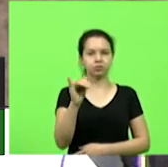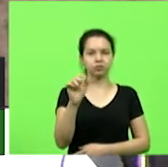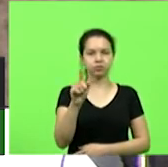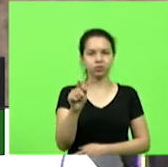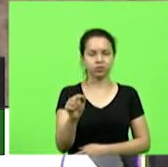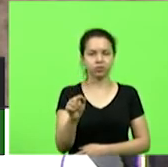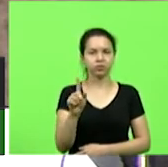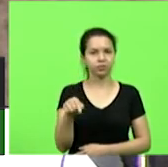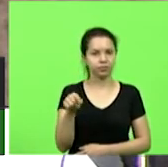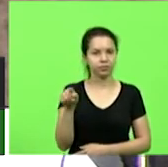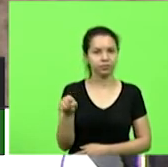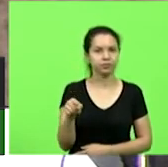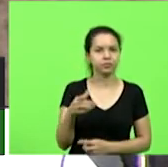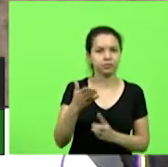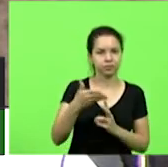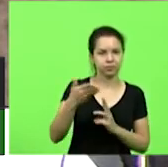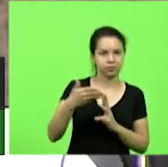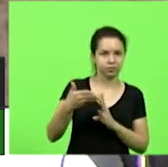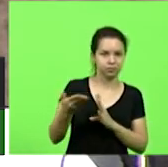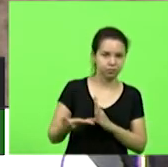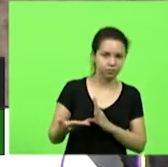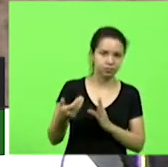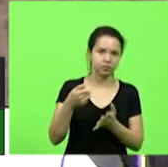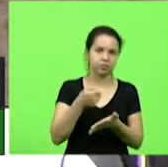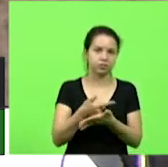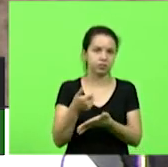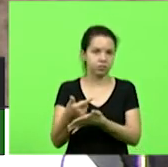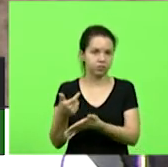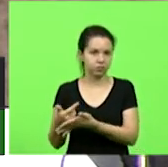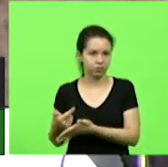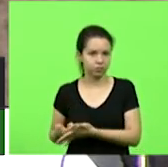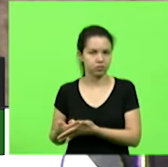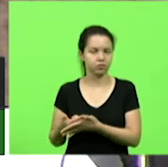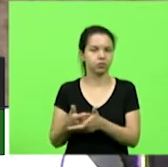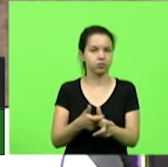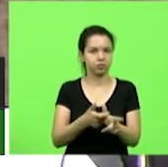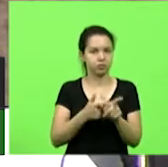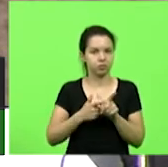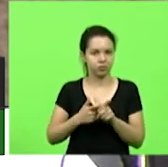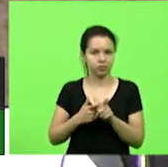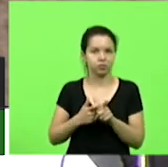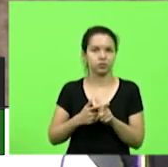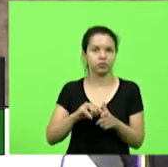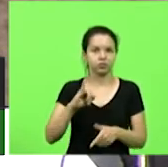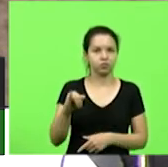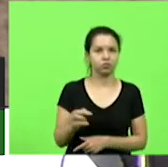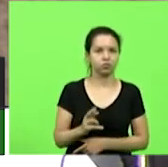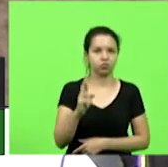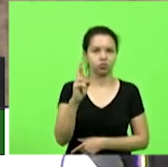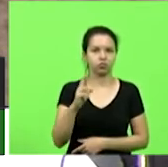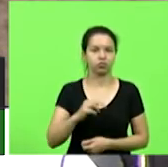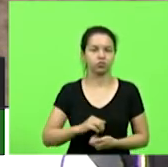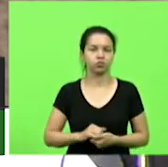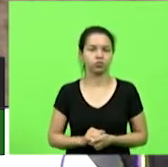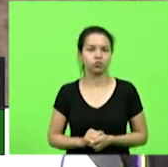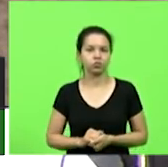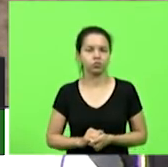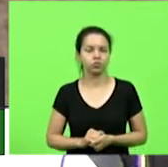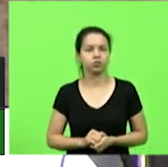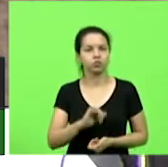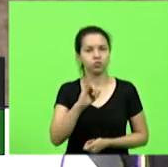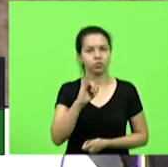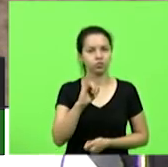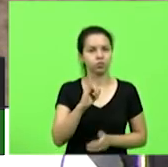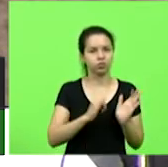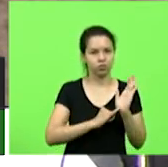é um refinanciamento, um reparcelamento apenas das dívidas, dos juros dos impostos